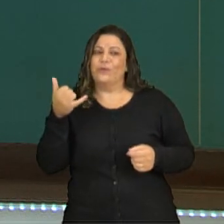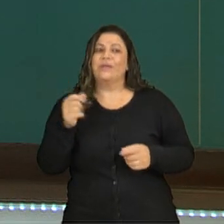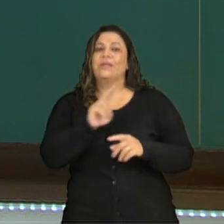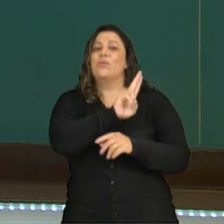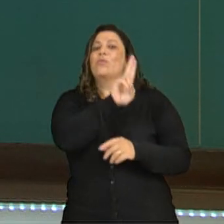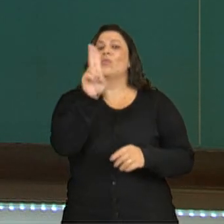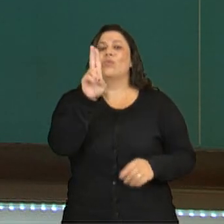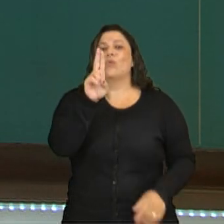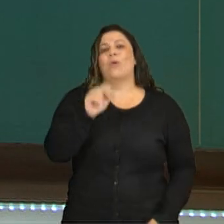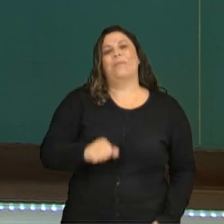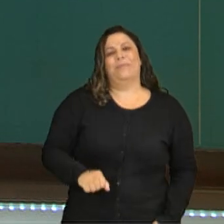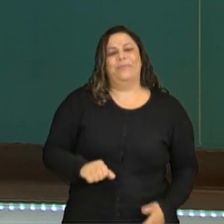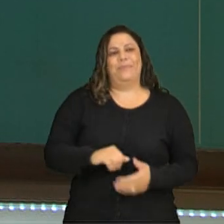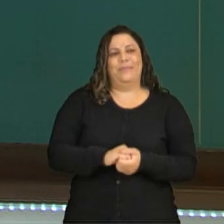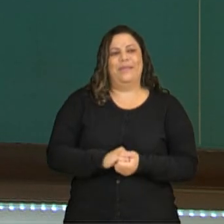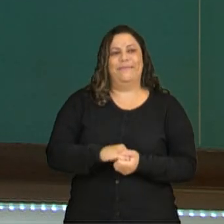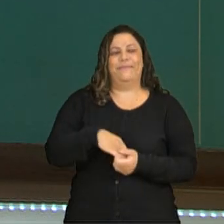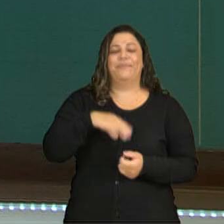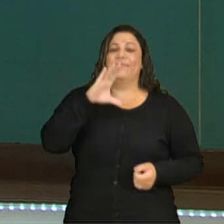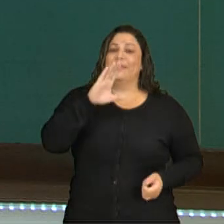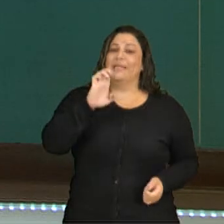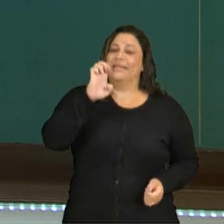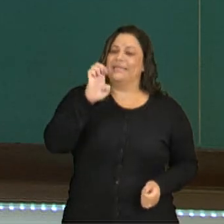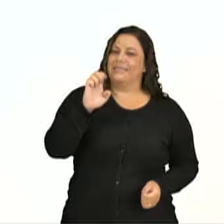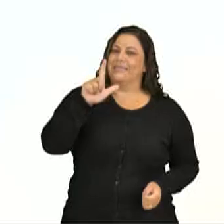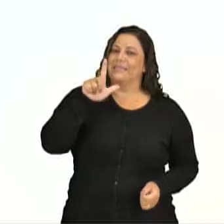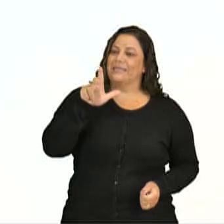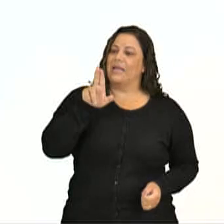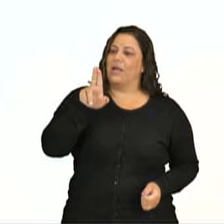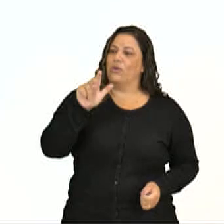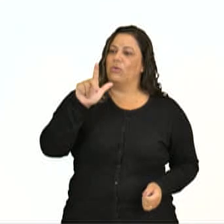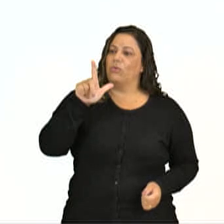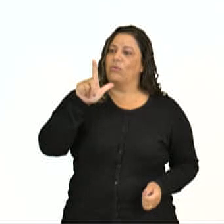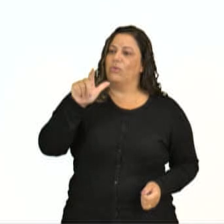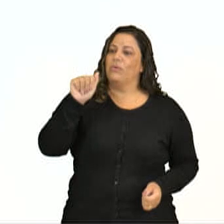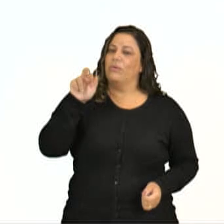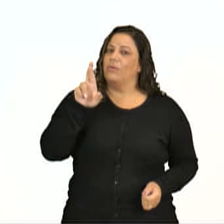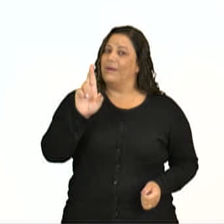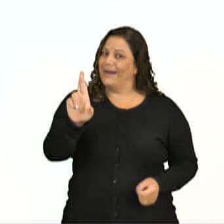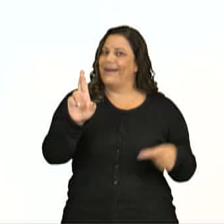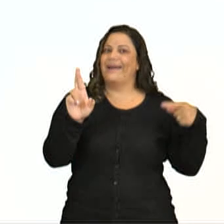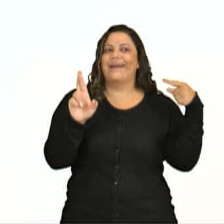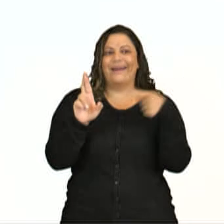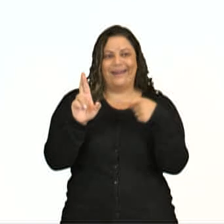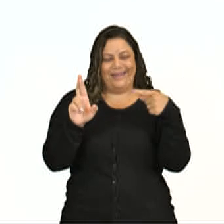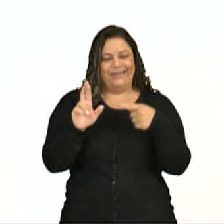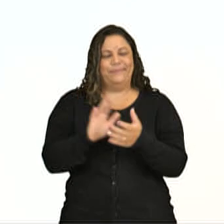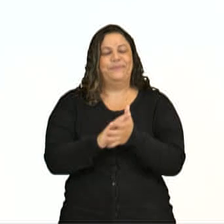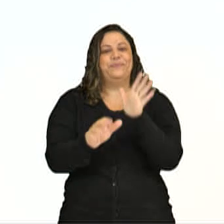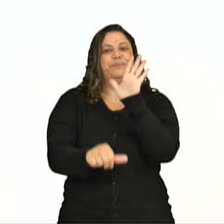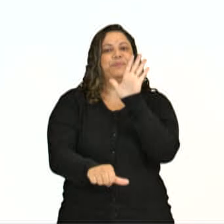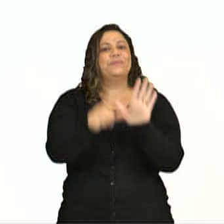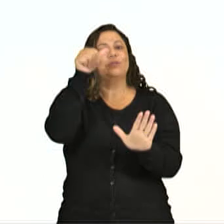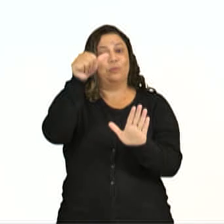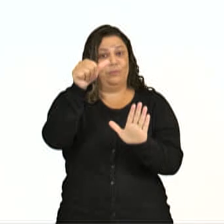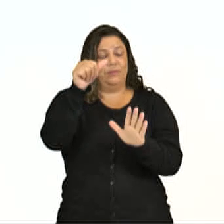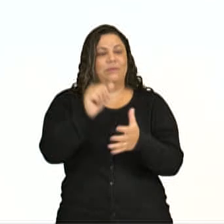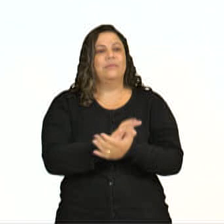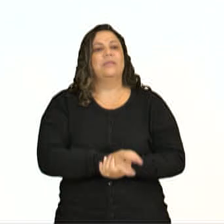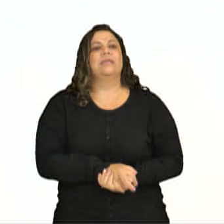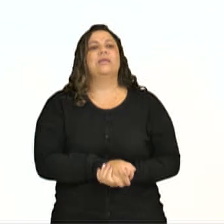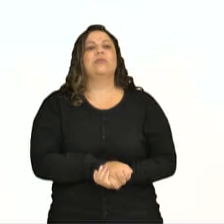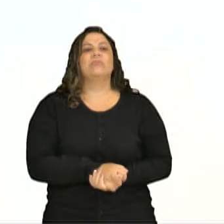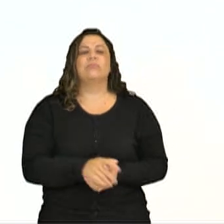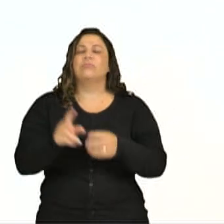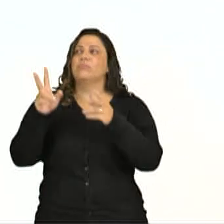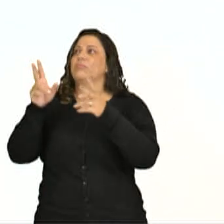de telefone celular. Olha só, o primeiro telefone móvel, então, ele foi usado em